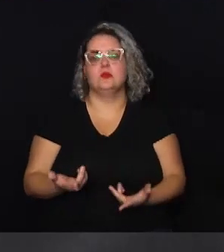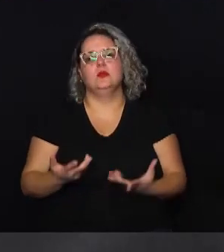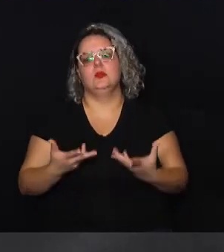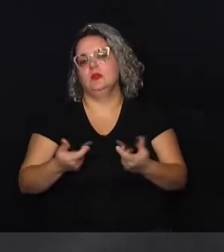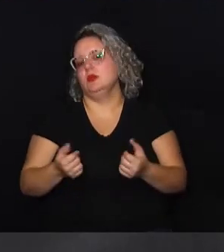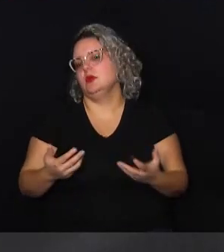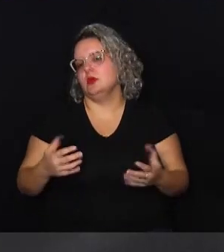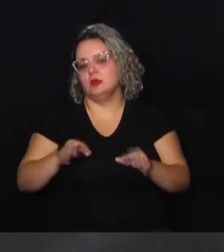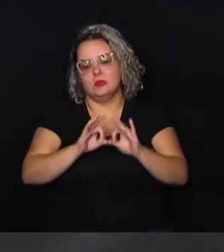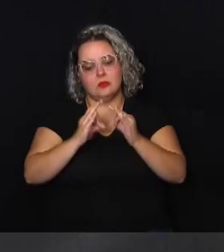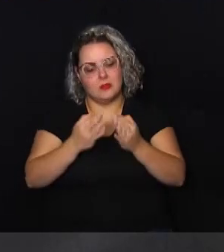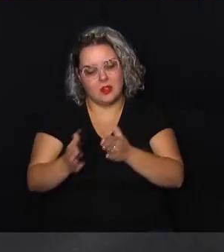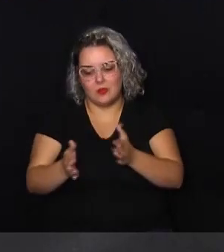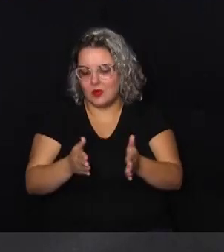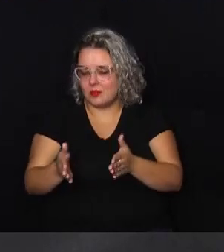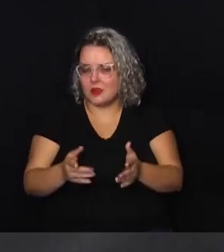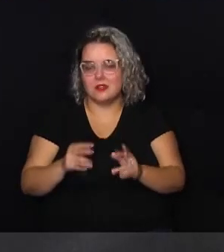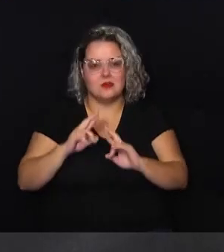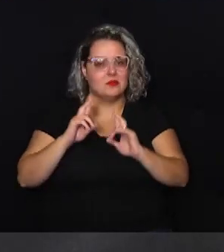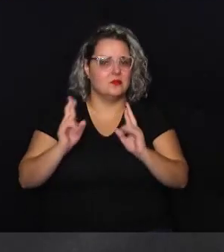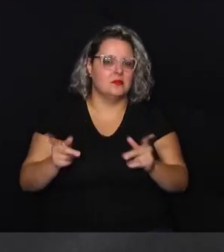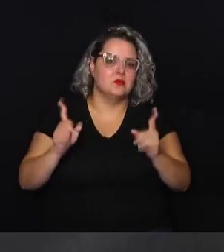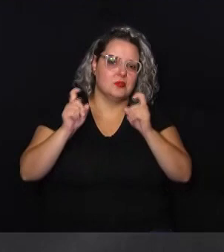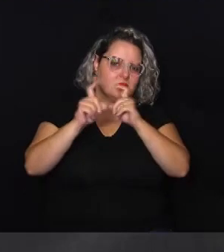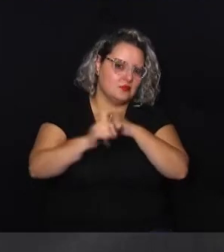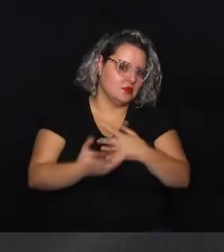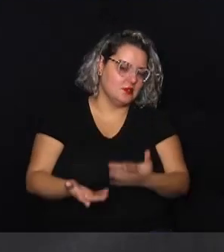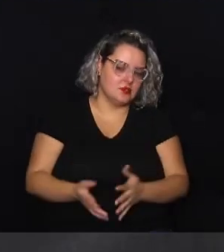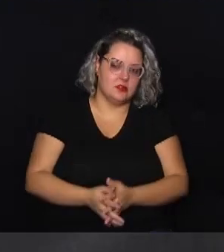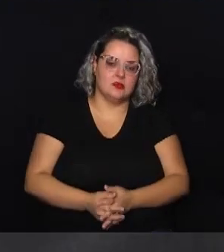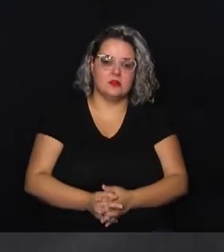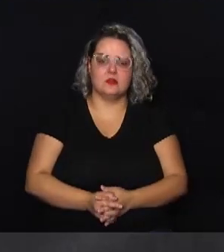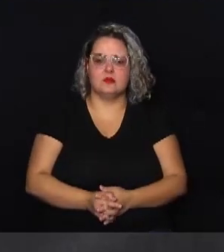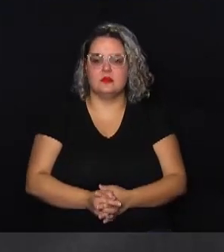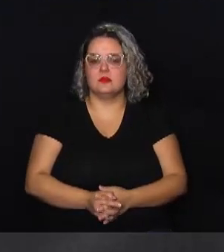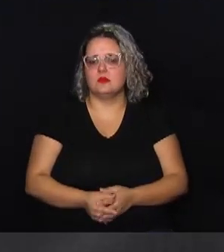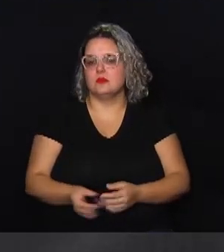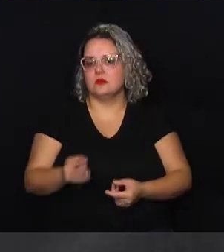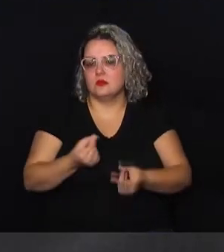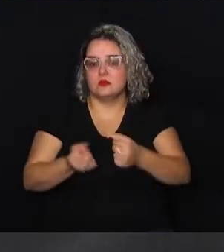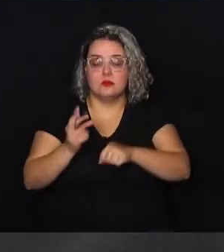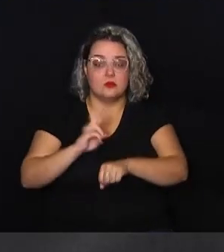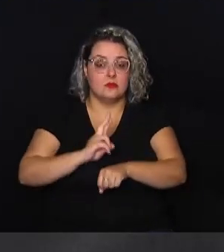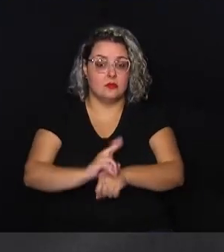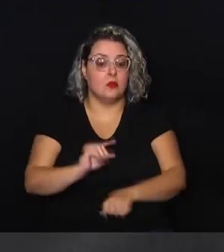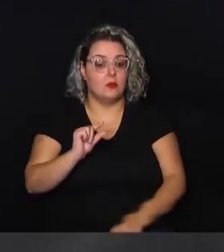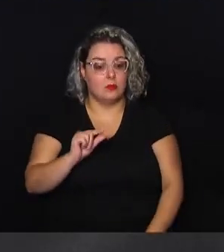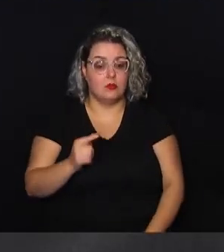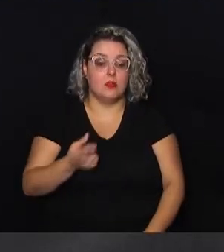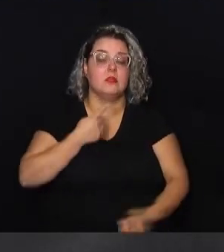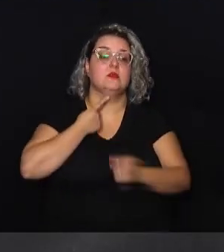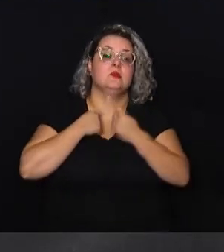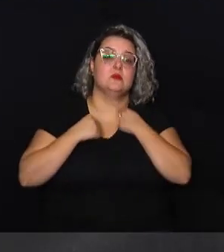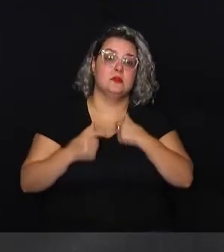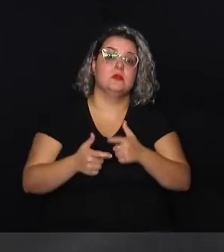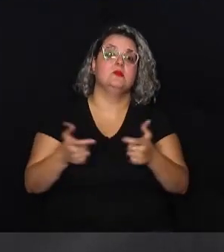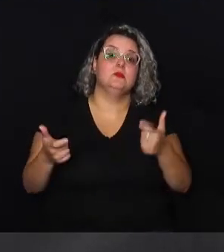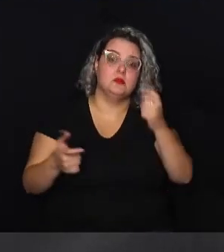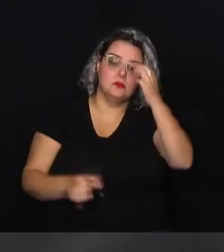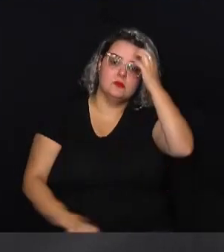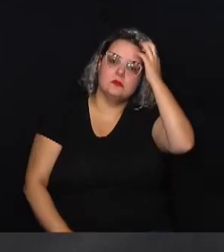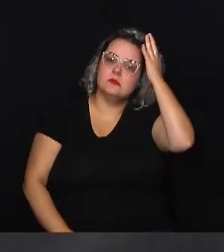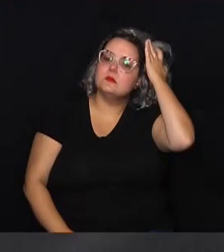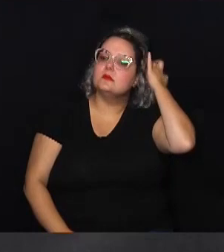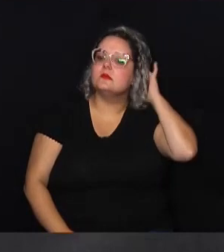hoje vive situação adversa. Os recursos são poucos, mas as necessidades são muitas. Mas,